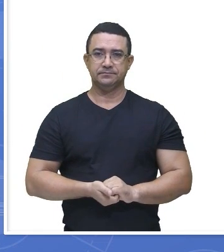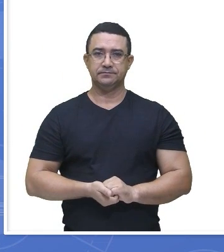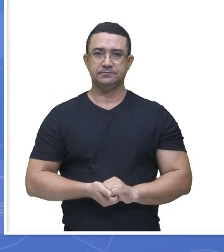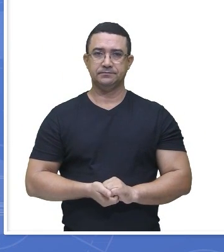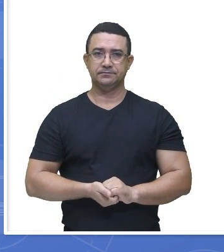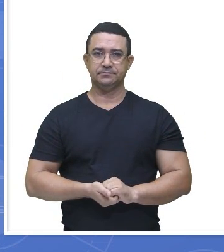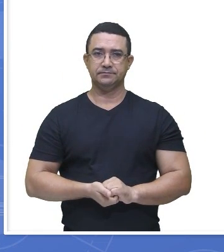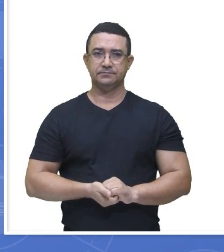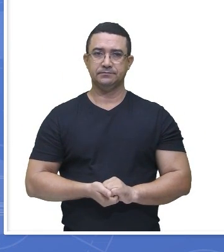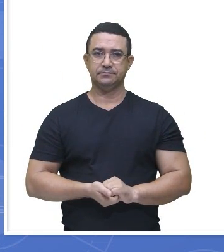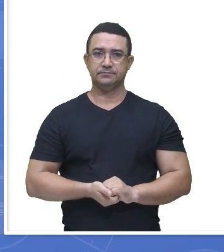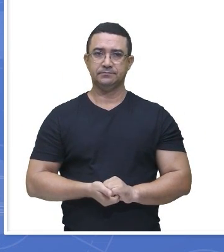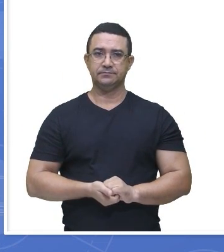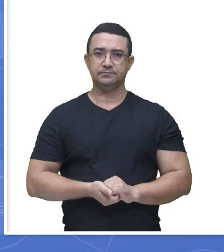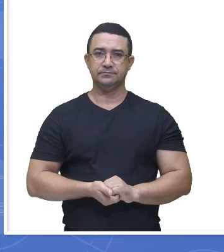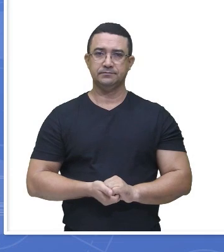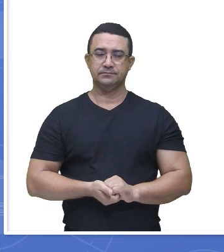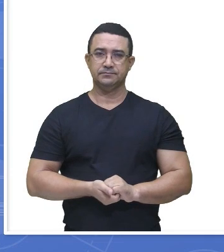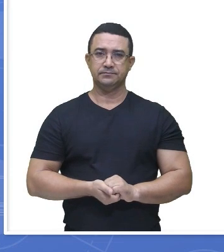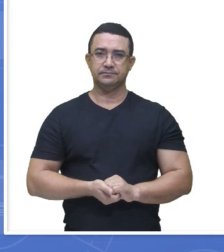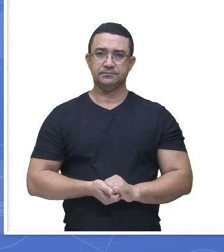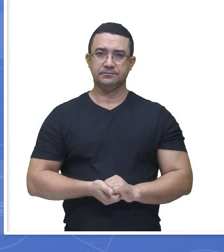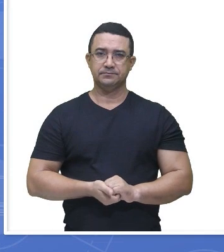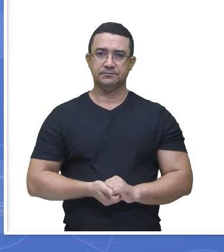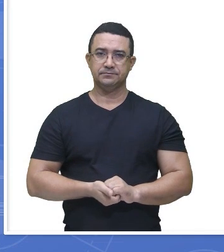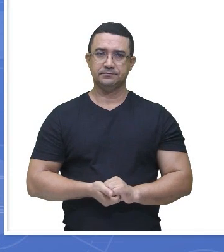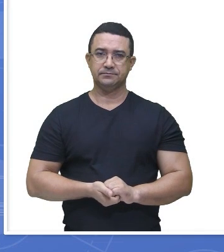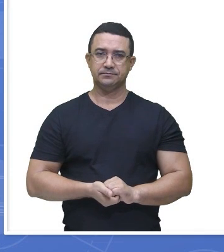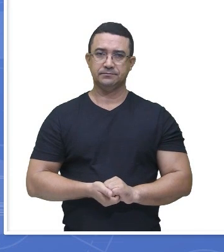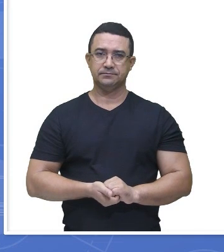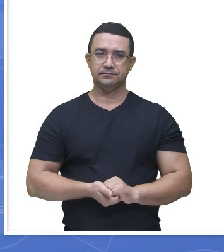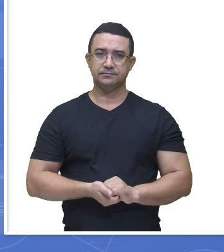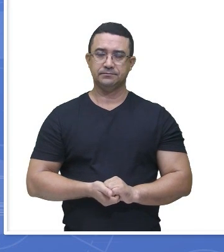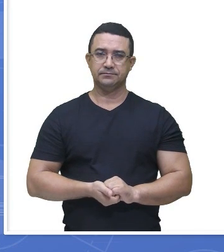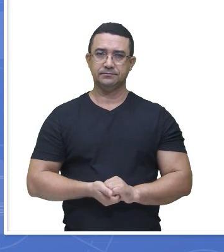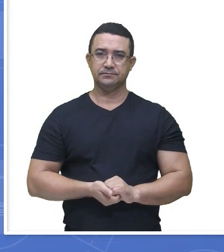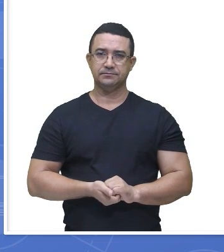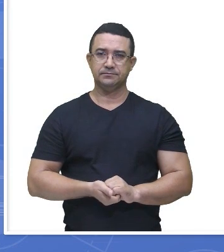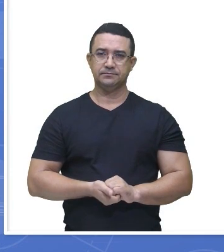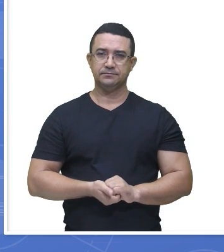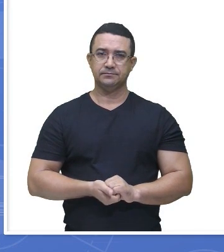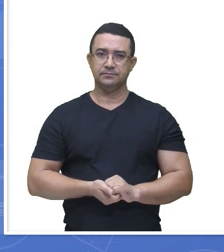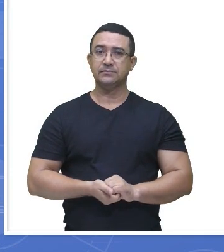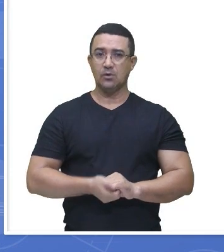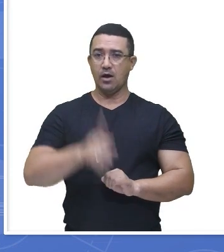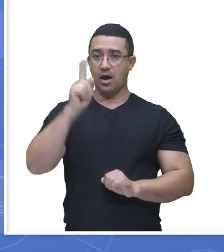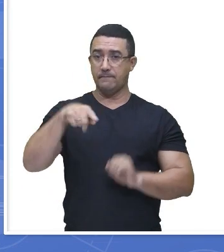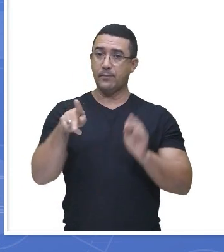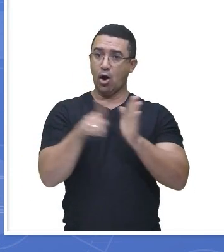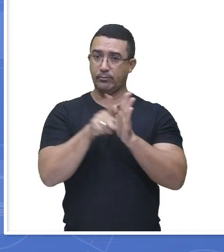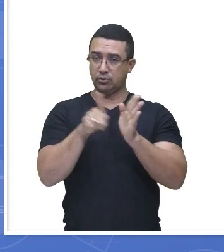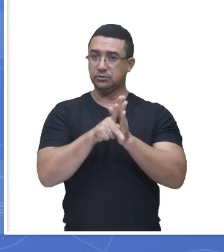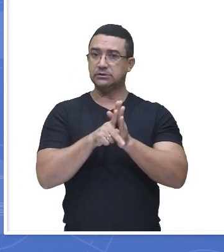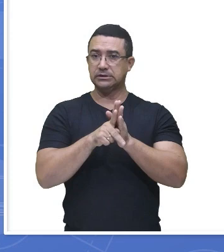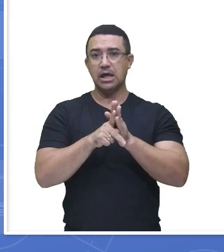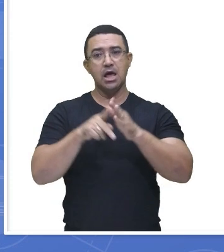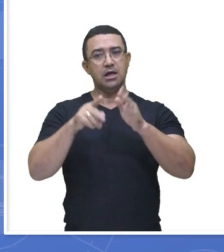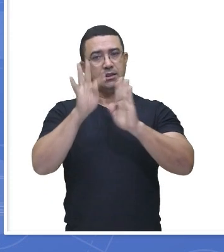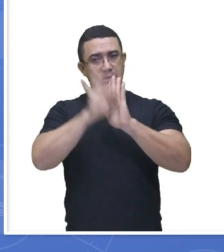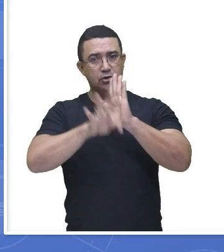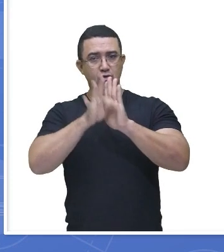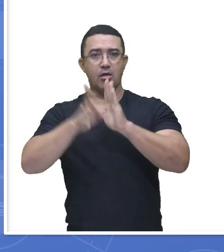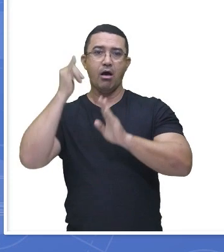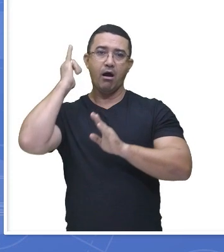indicativo geralmente é de quê? De qual tipo de texto? Narrativo. Dá a ideia de que é verdadeira. Então, nós